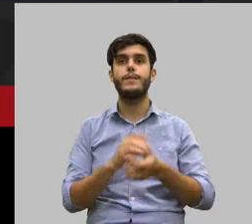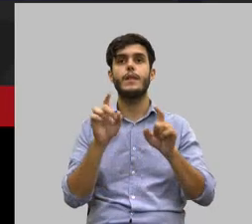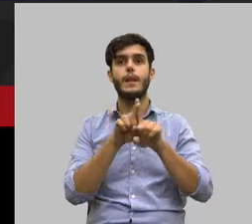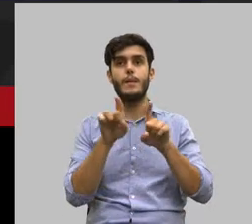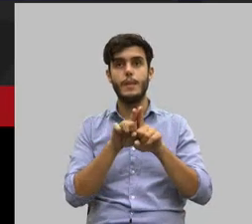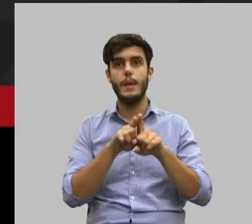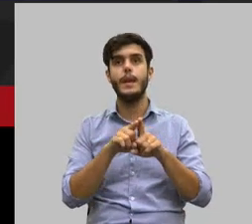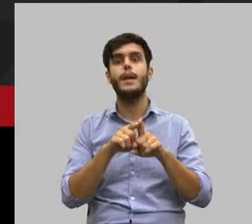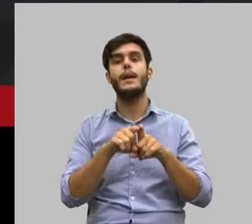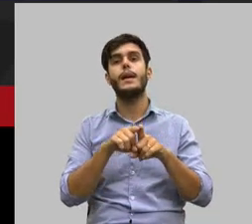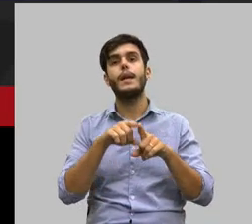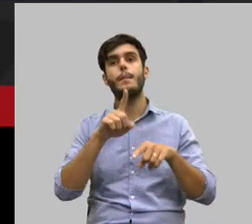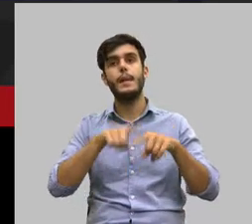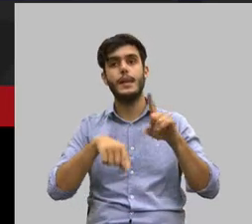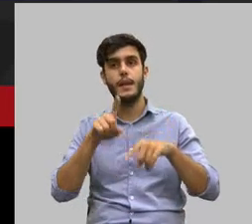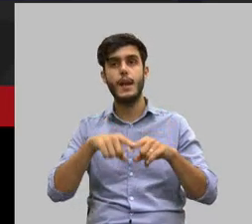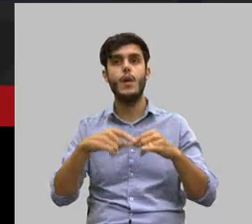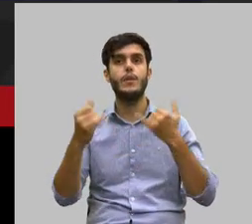de